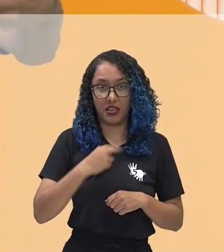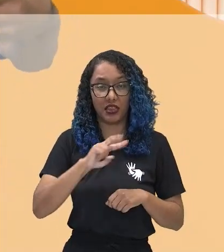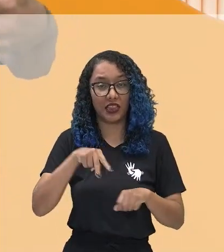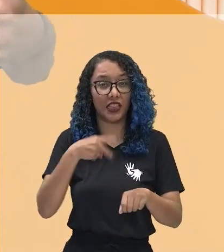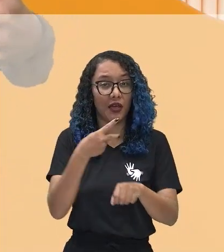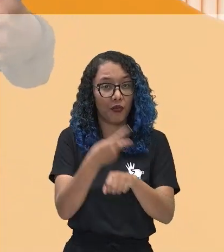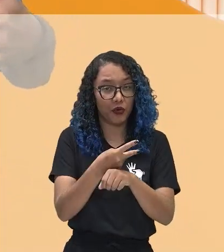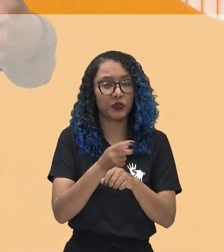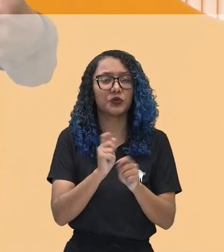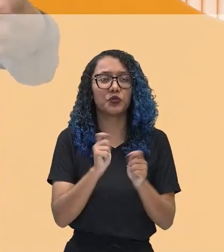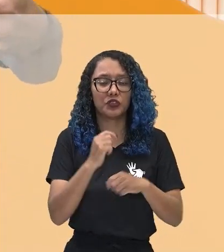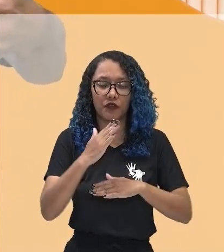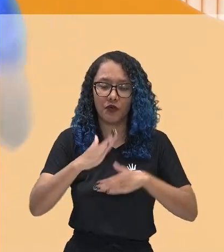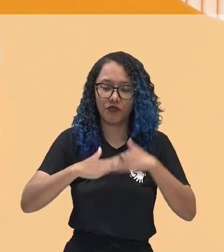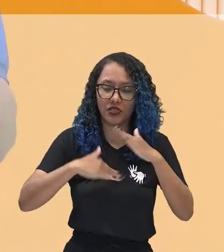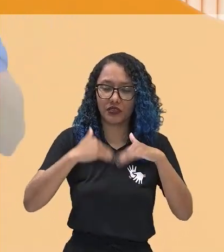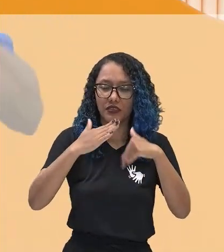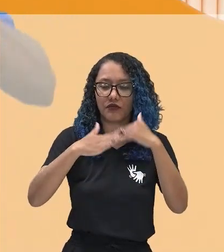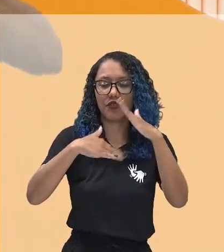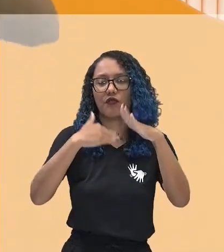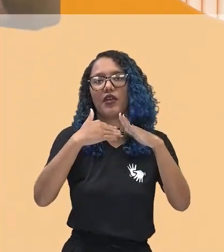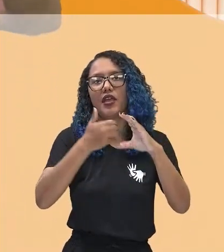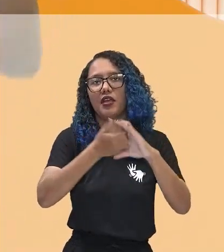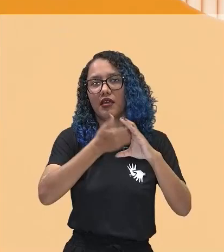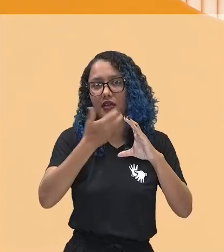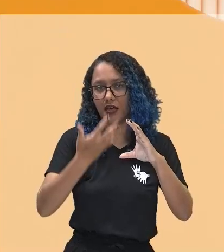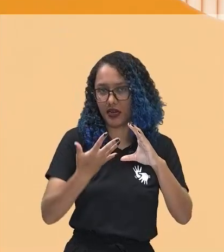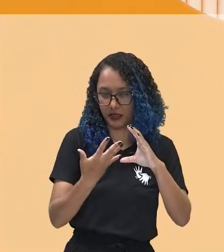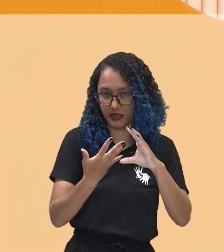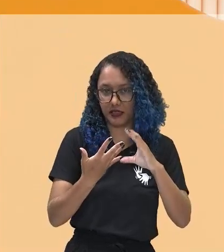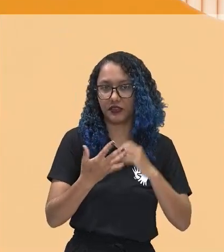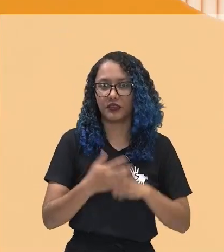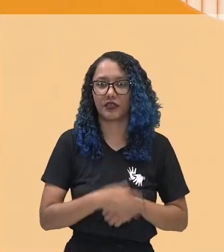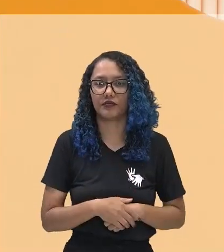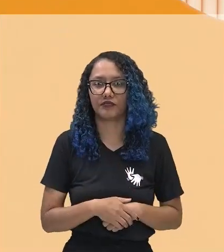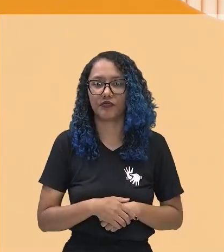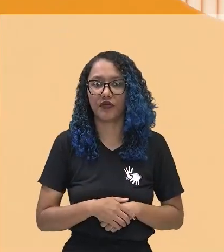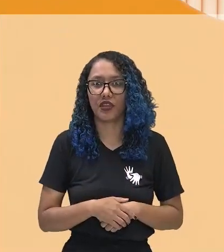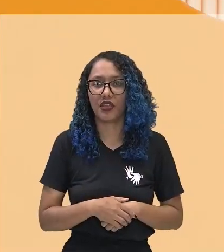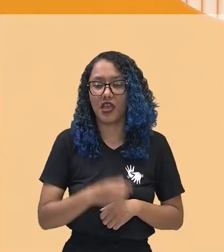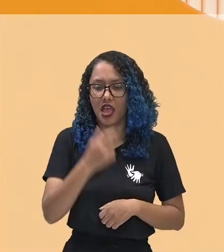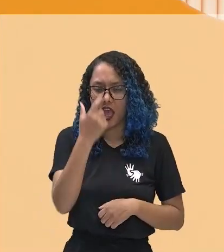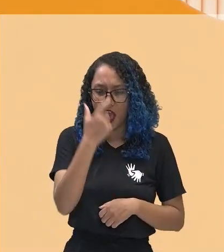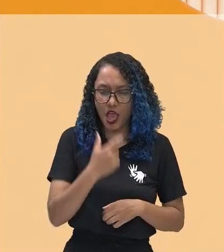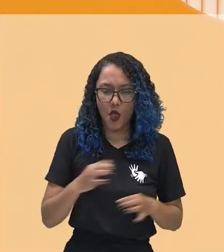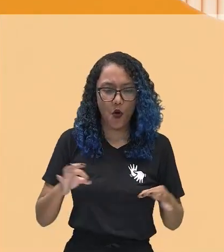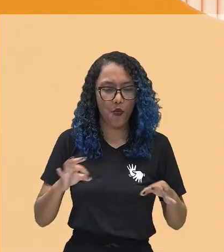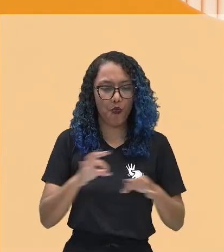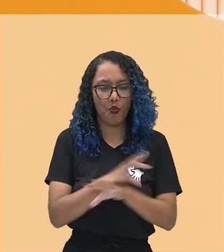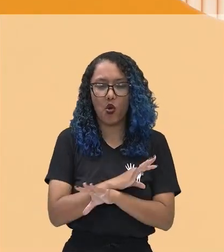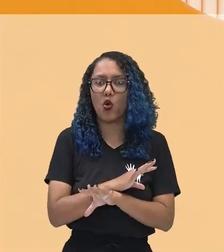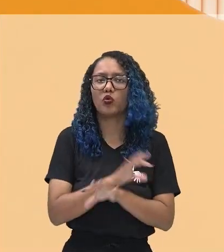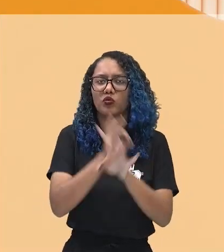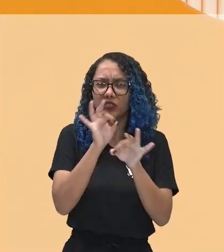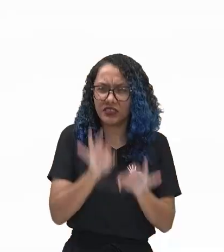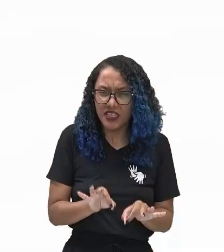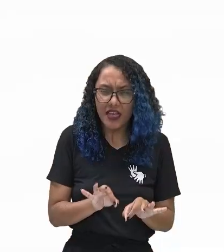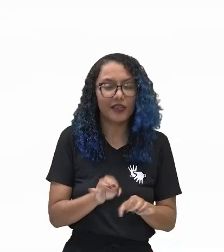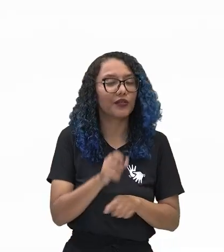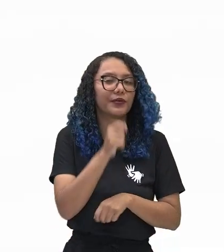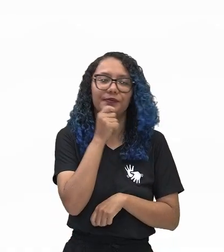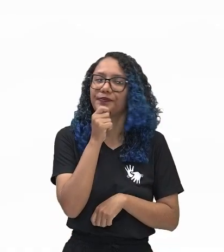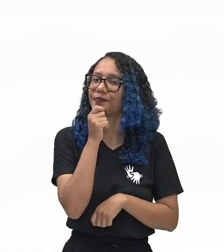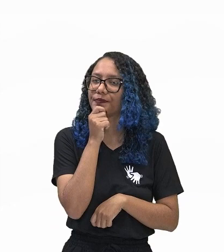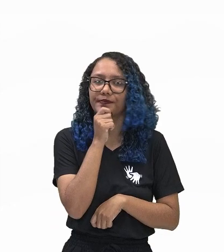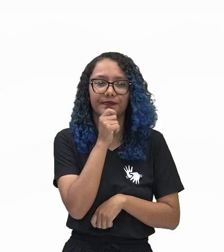me definir. Tá bom? Eu já não venho com algo determinado. Tá certo? Então, no